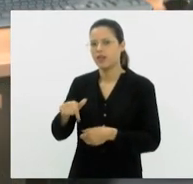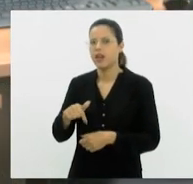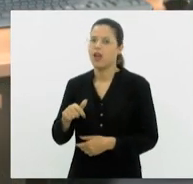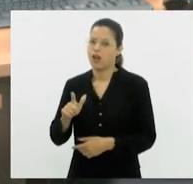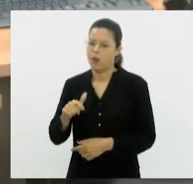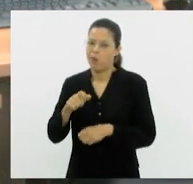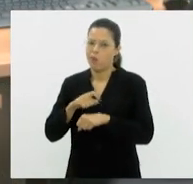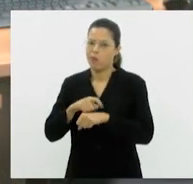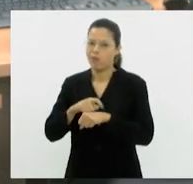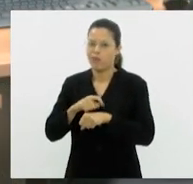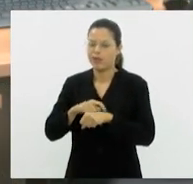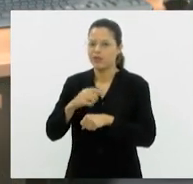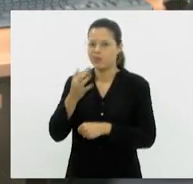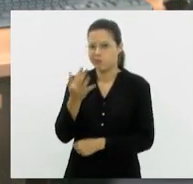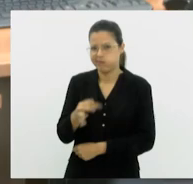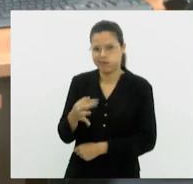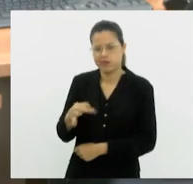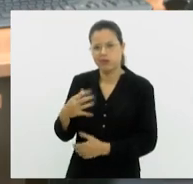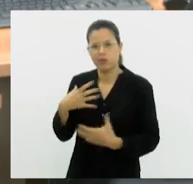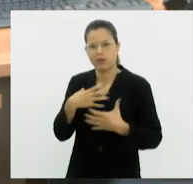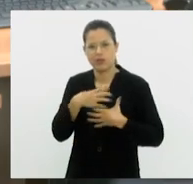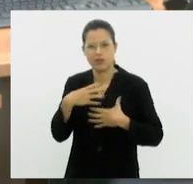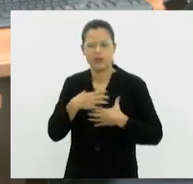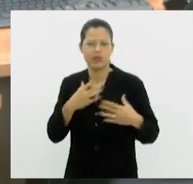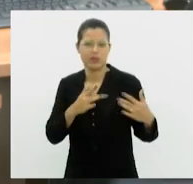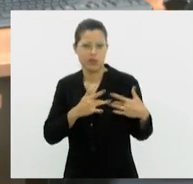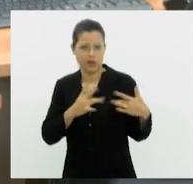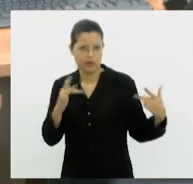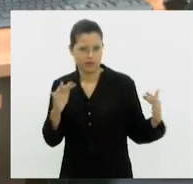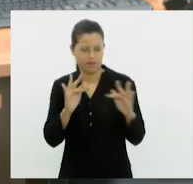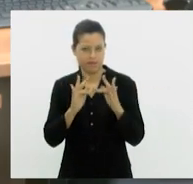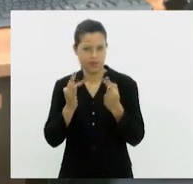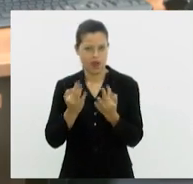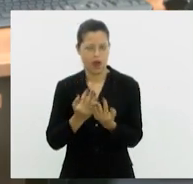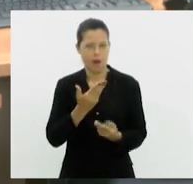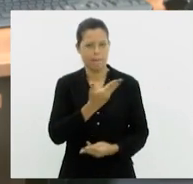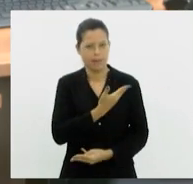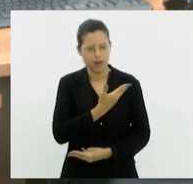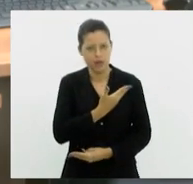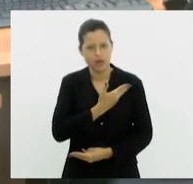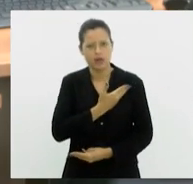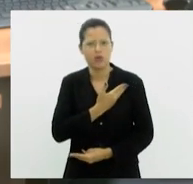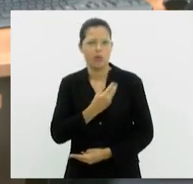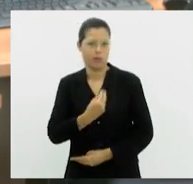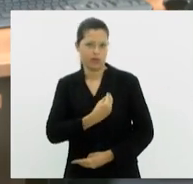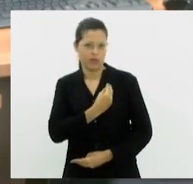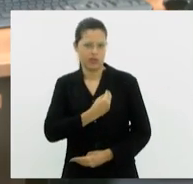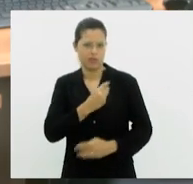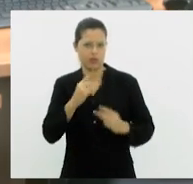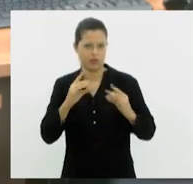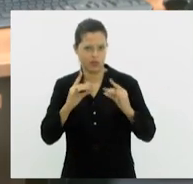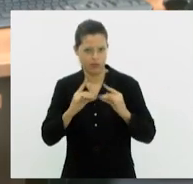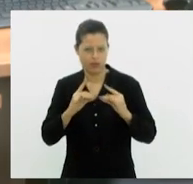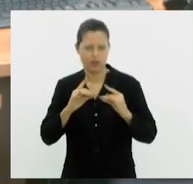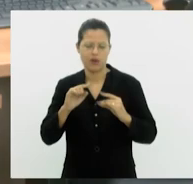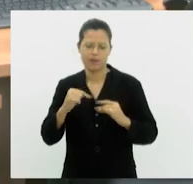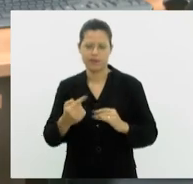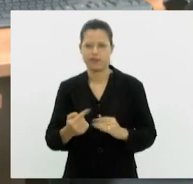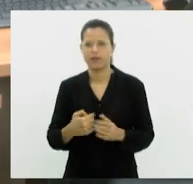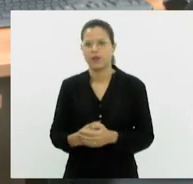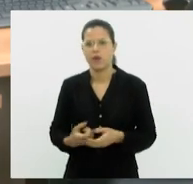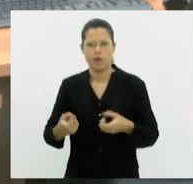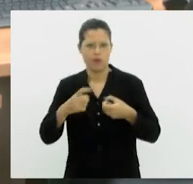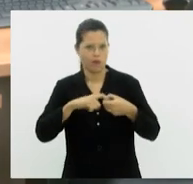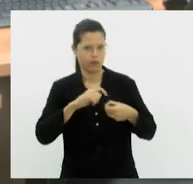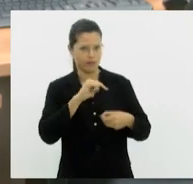Transmita a nossa solidariedade aos familiares, amigos e parentes que estão aí participando do velório daqui a pouco. Eu volto com você daqui a